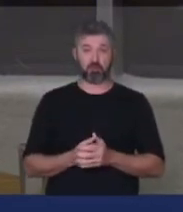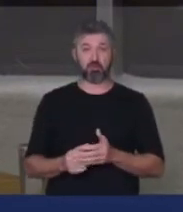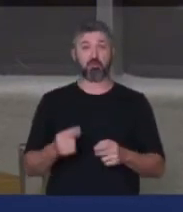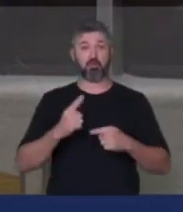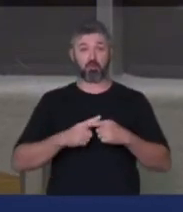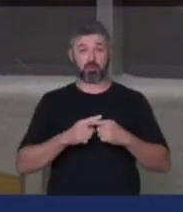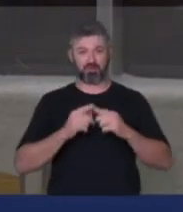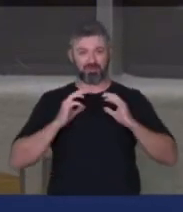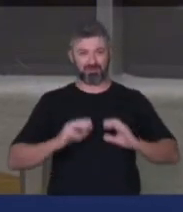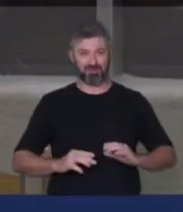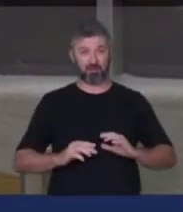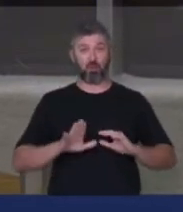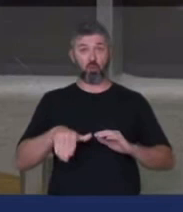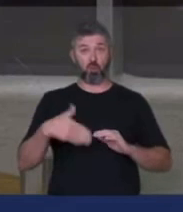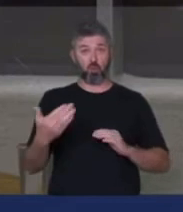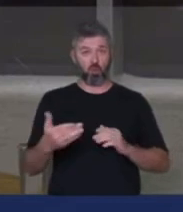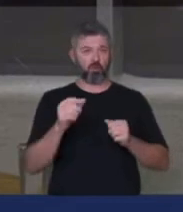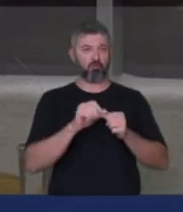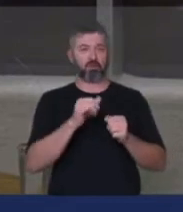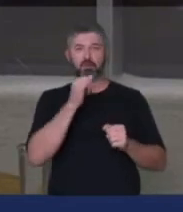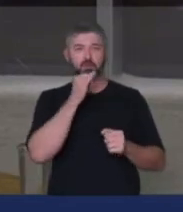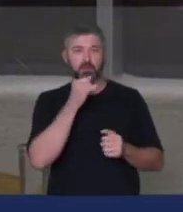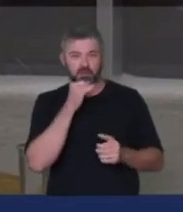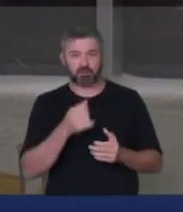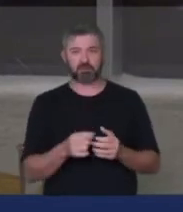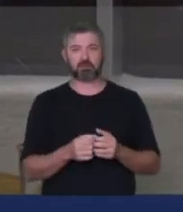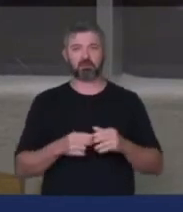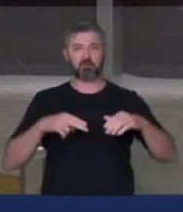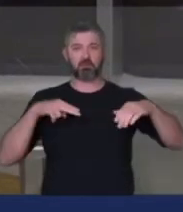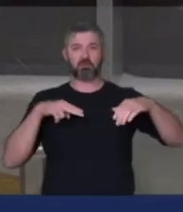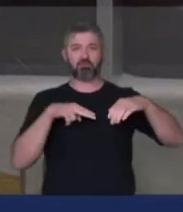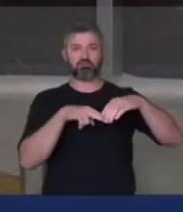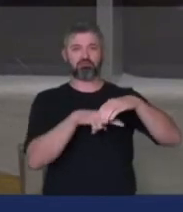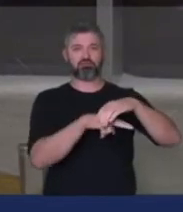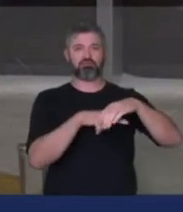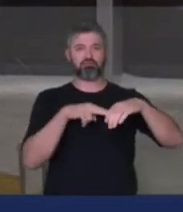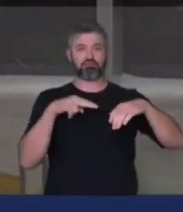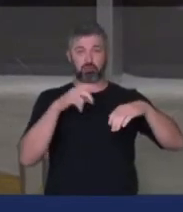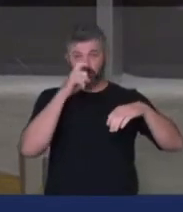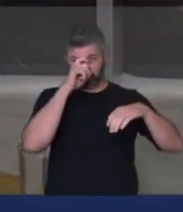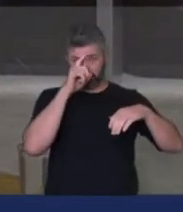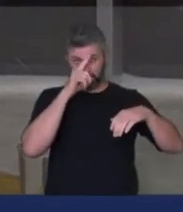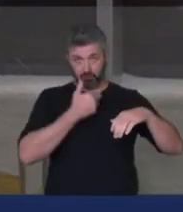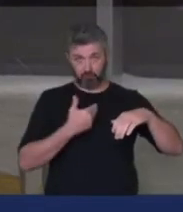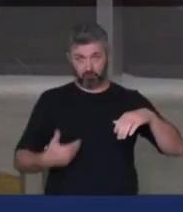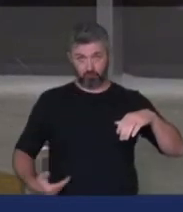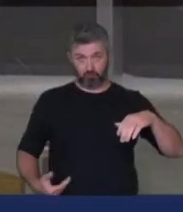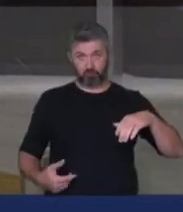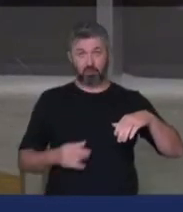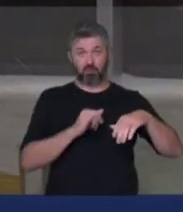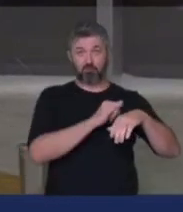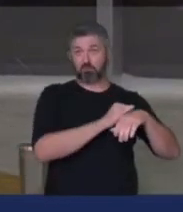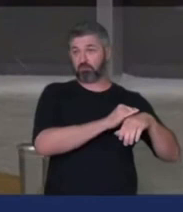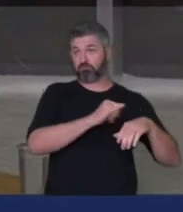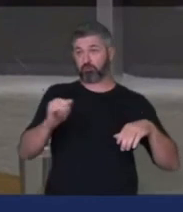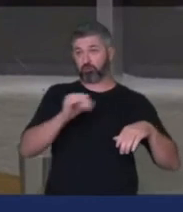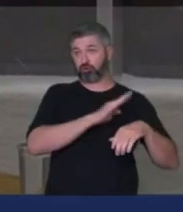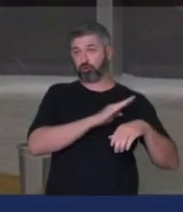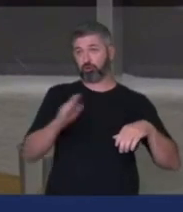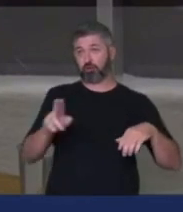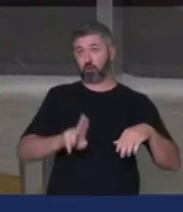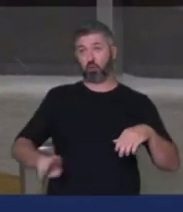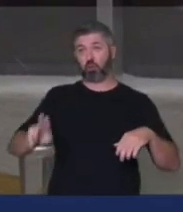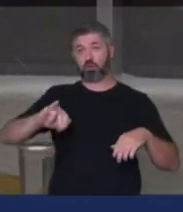cidadão, no momento que ele fizer, por exemplo, uma tomografia num hospital público, essa informação possa ser utilizada